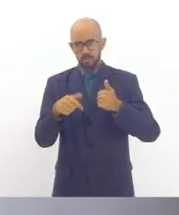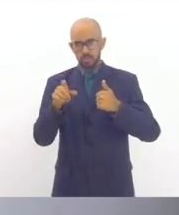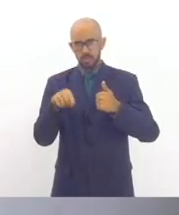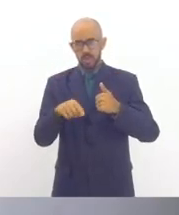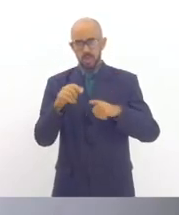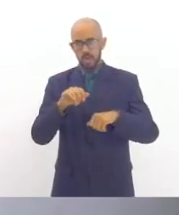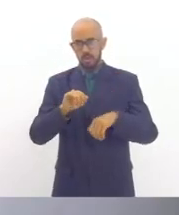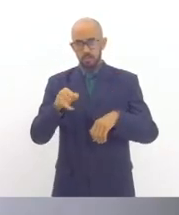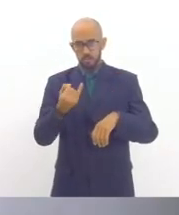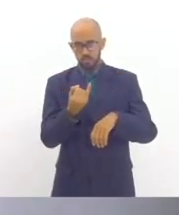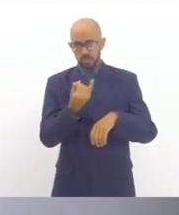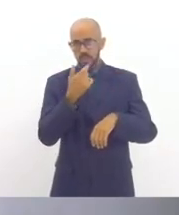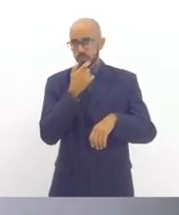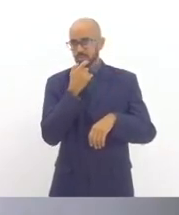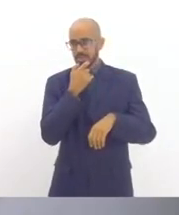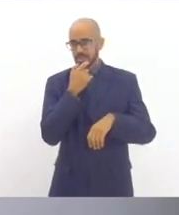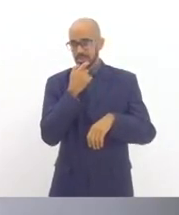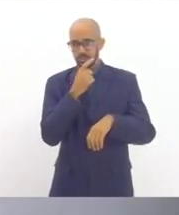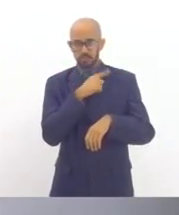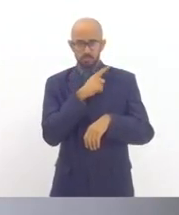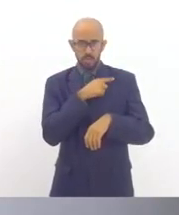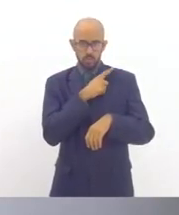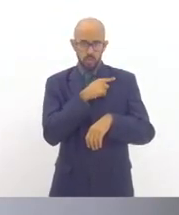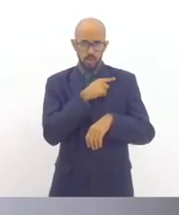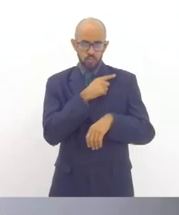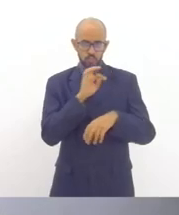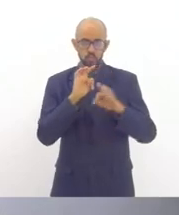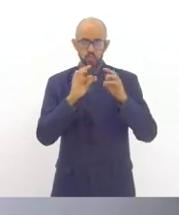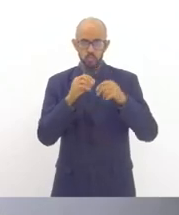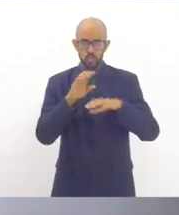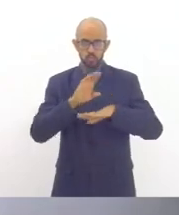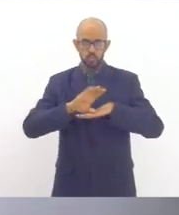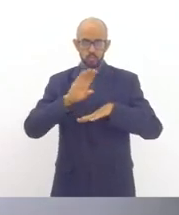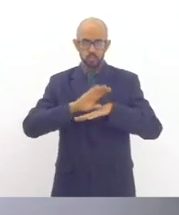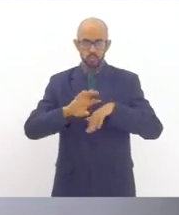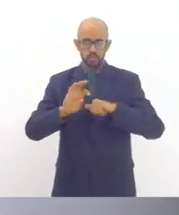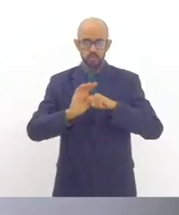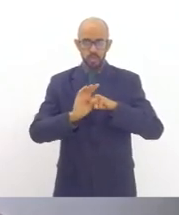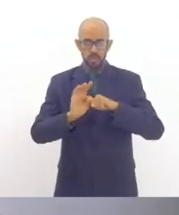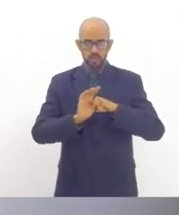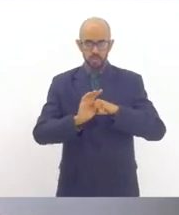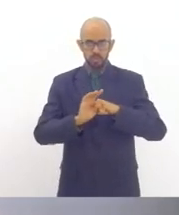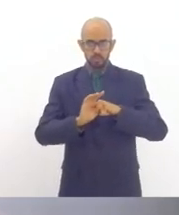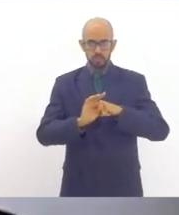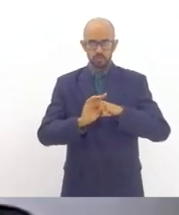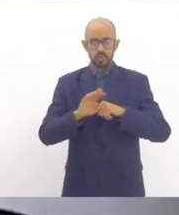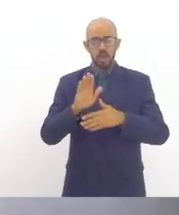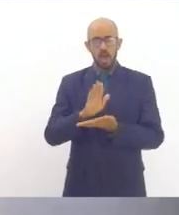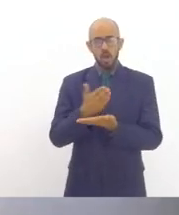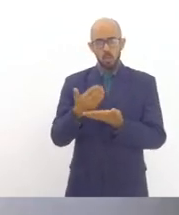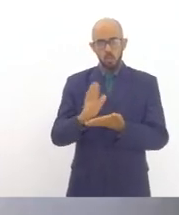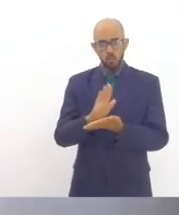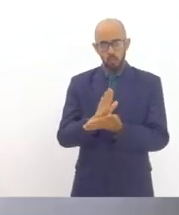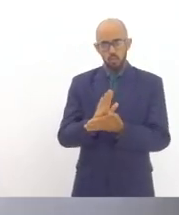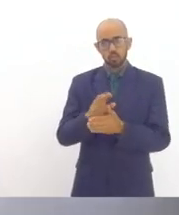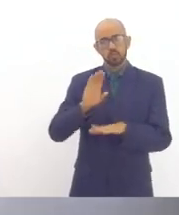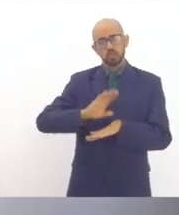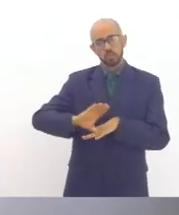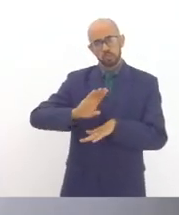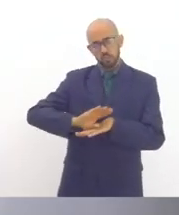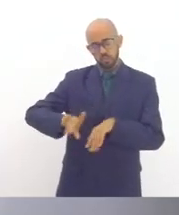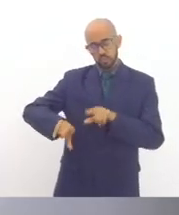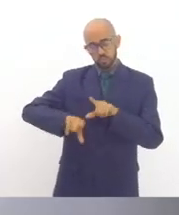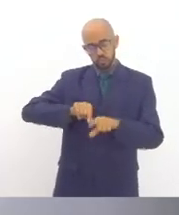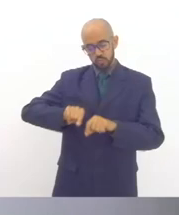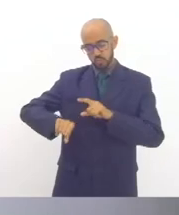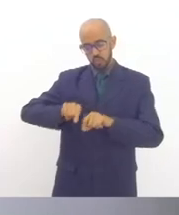inglês no primeiro ano, em todos os cursos técnicos, e aí alguns cursos fizeram a escolha do